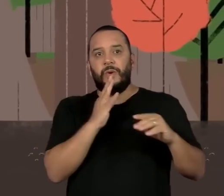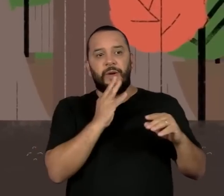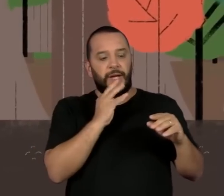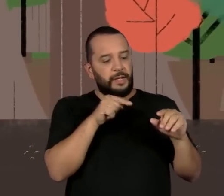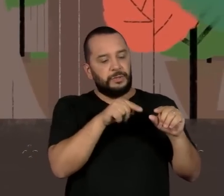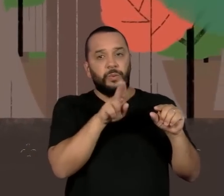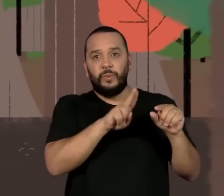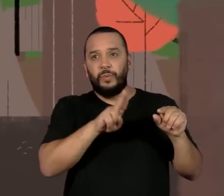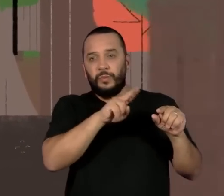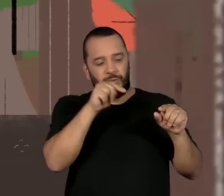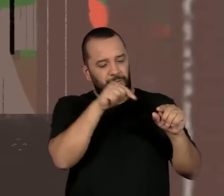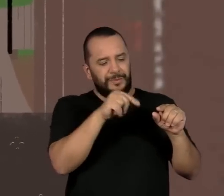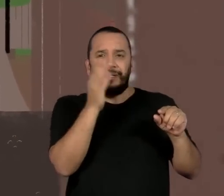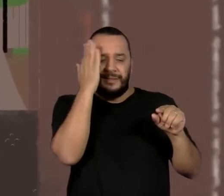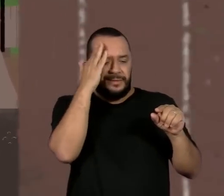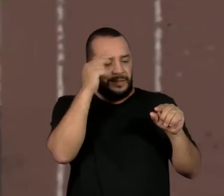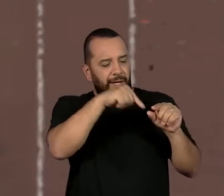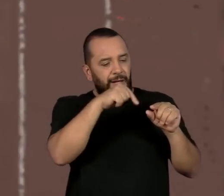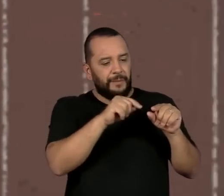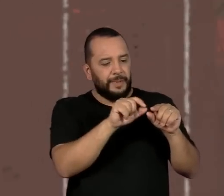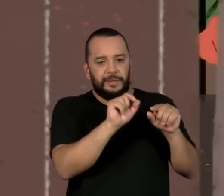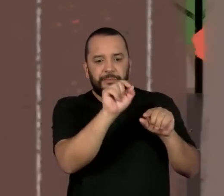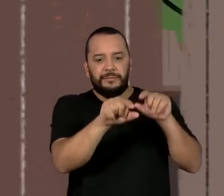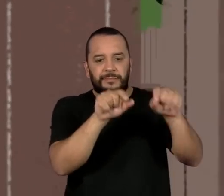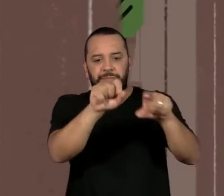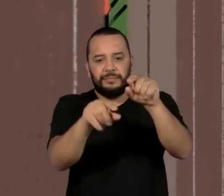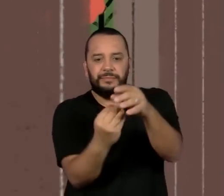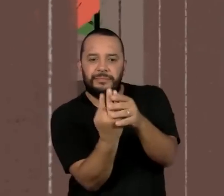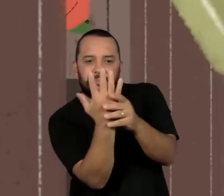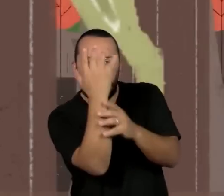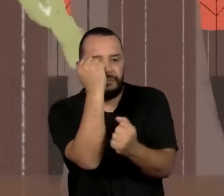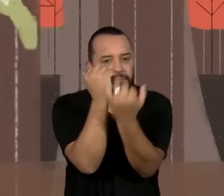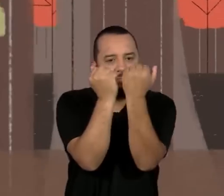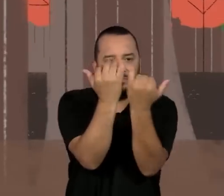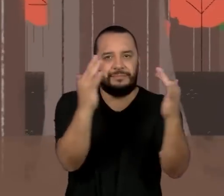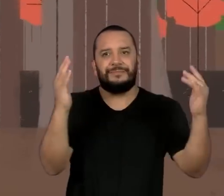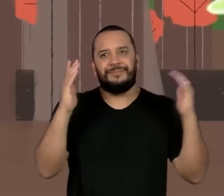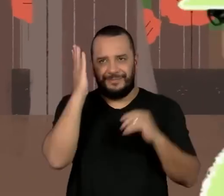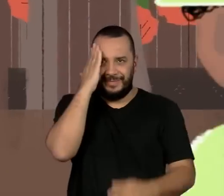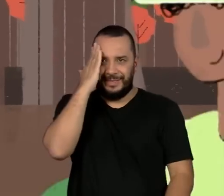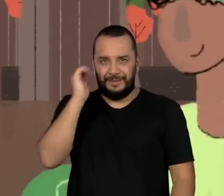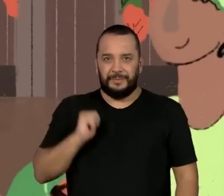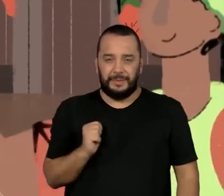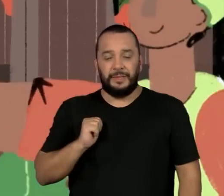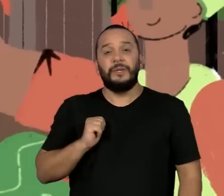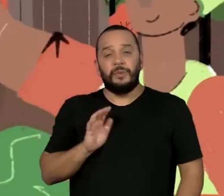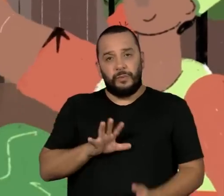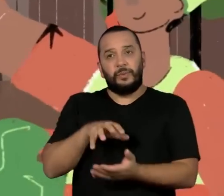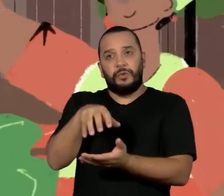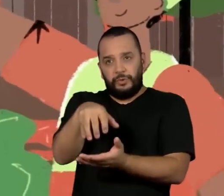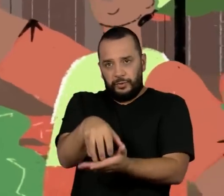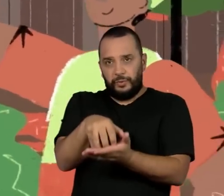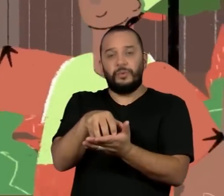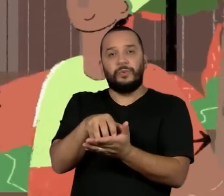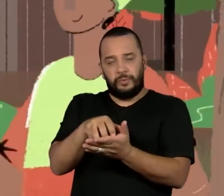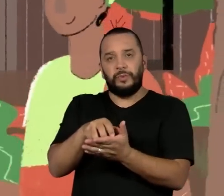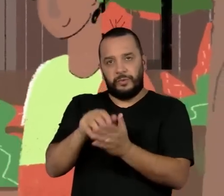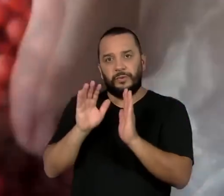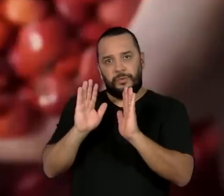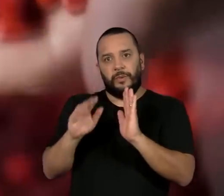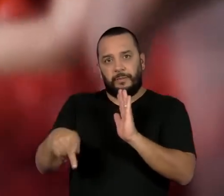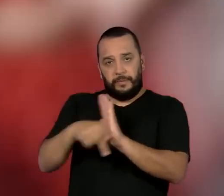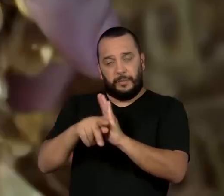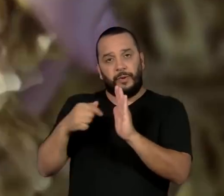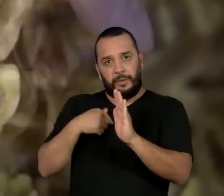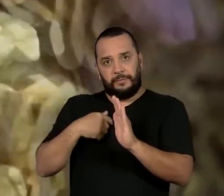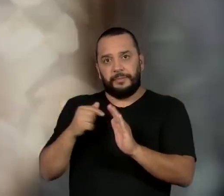Eles sabem como me transformar em floresta. O Instituto Socioambiental apoia o trabalho dos quilombolas,